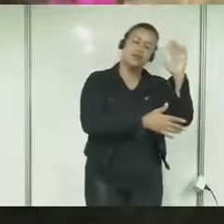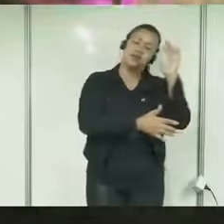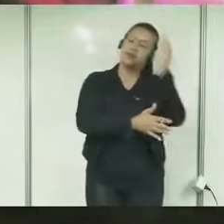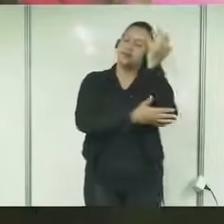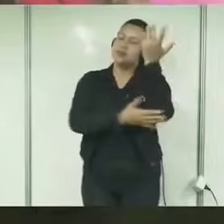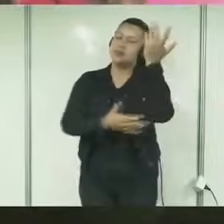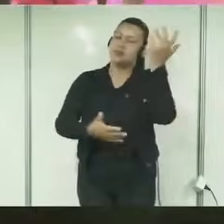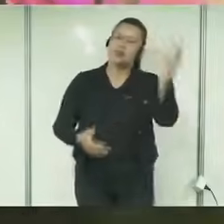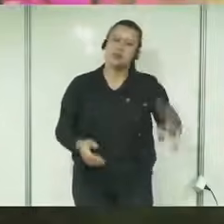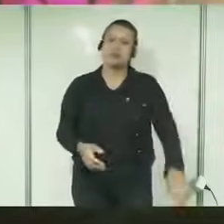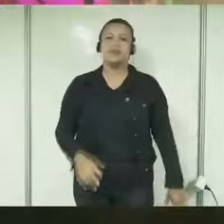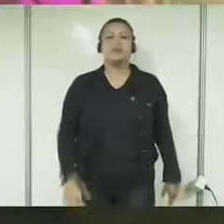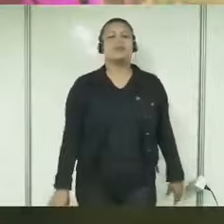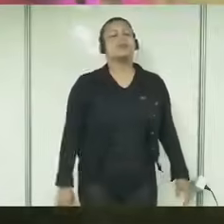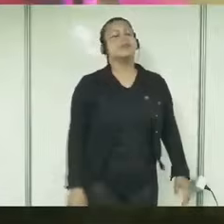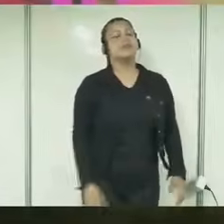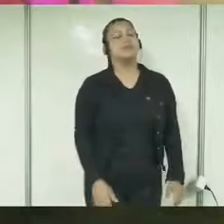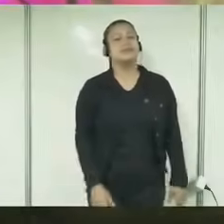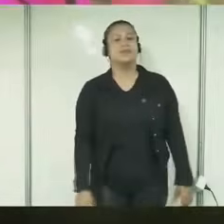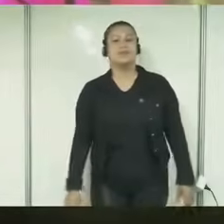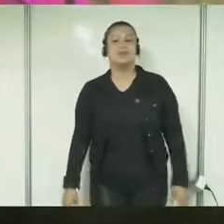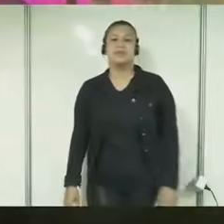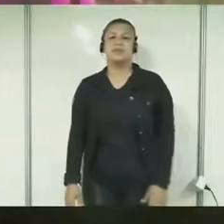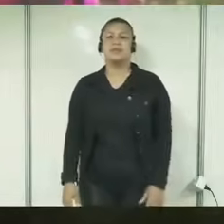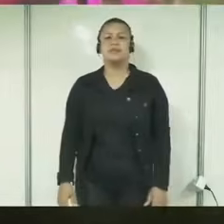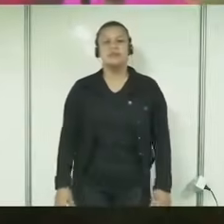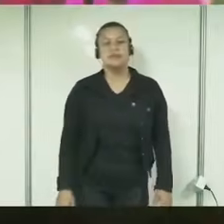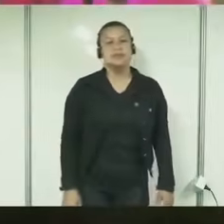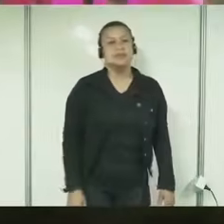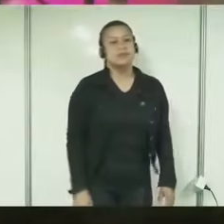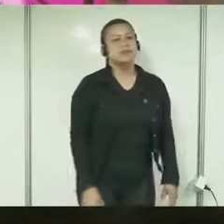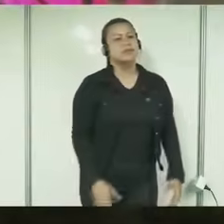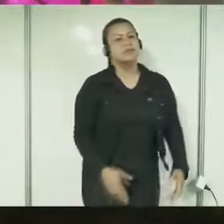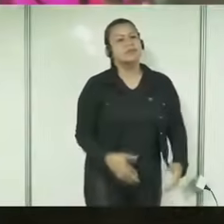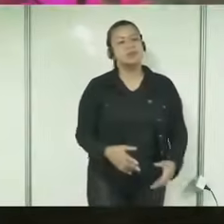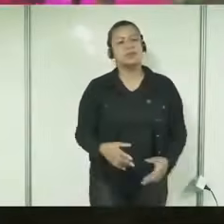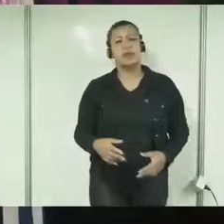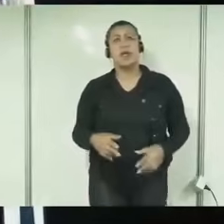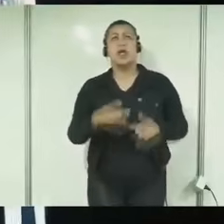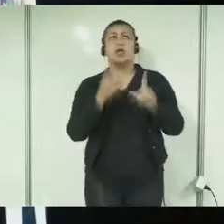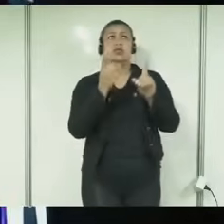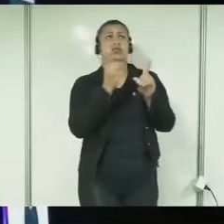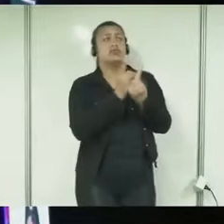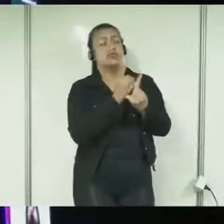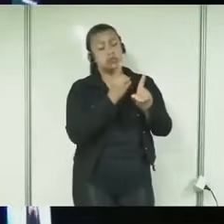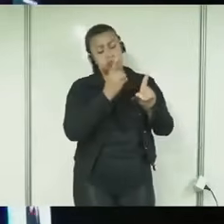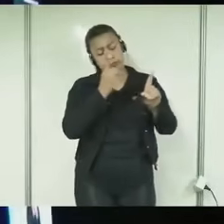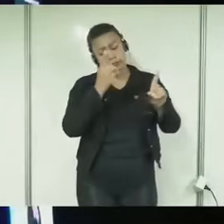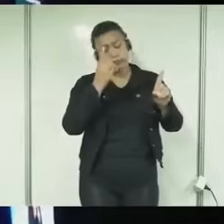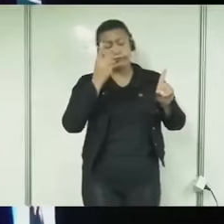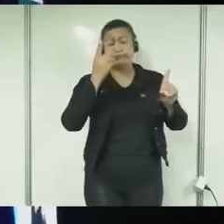Sem ti eu sei, canta. Sem ti eu sei, nada vou fazer.